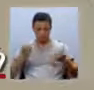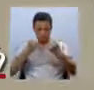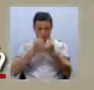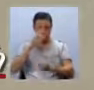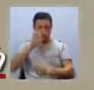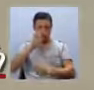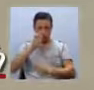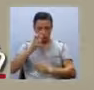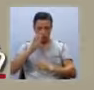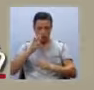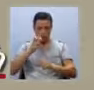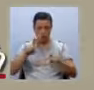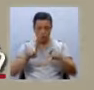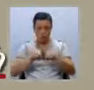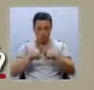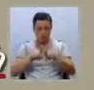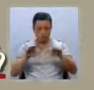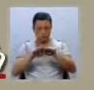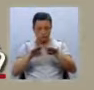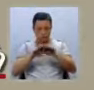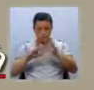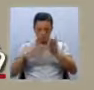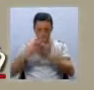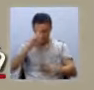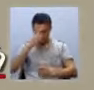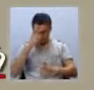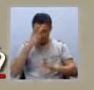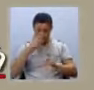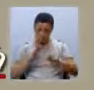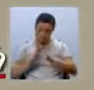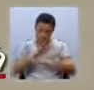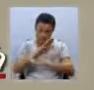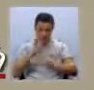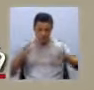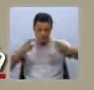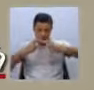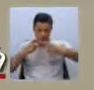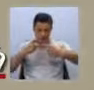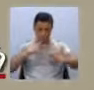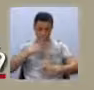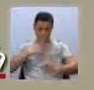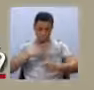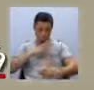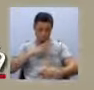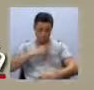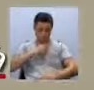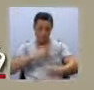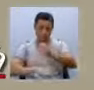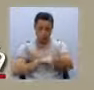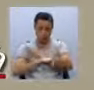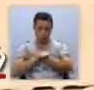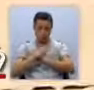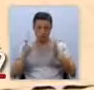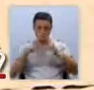os gémeas Martins prometem dar tudo para ajudar a seleção a seguir para a final do mundial de futebol de praia de espinho e aqui fica também já agora uma